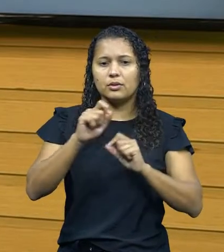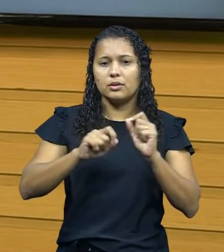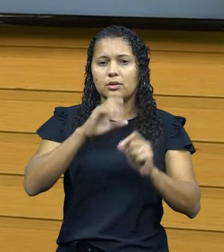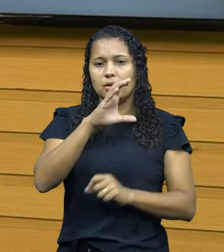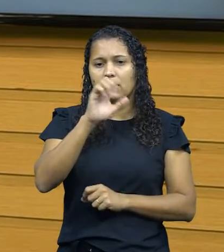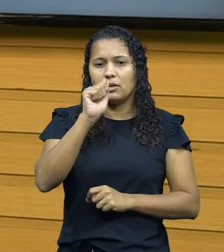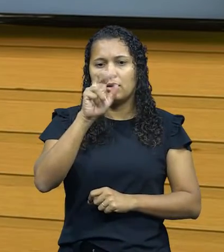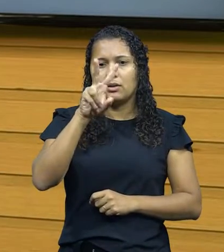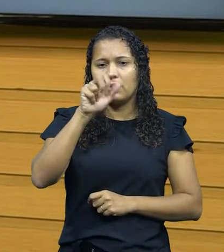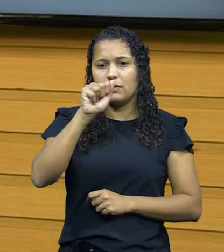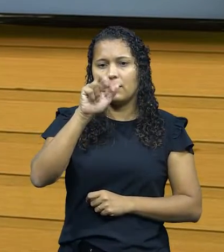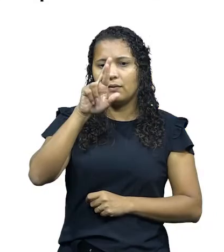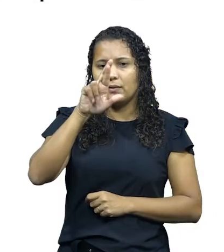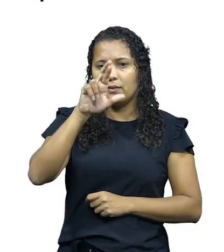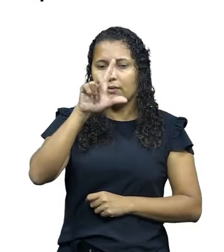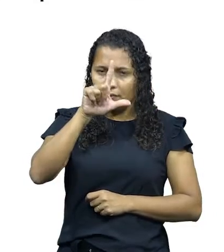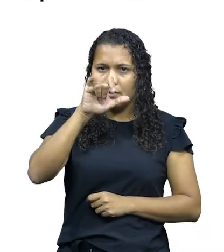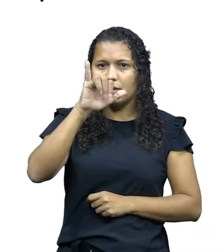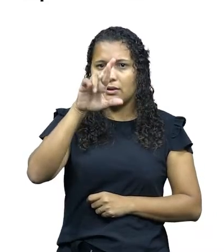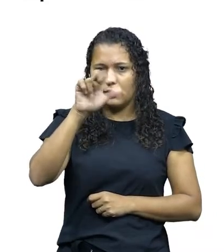ou cavaleira.